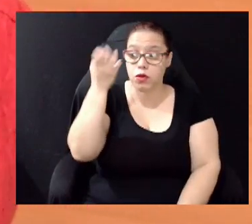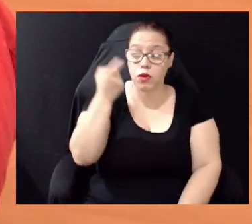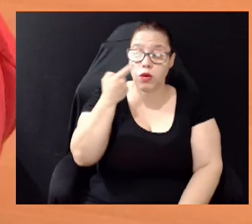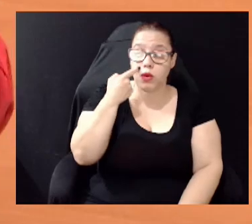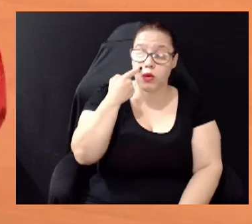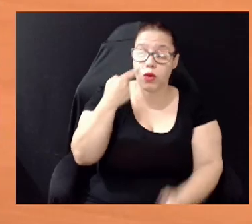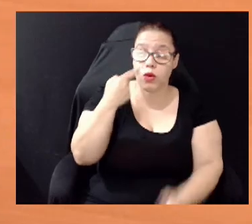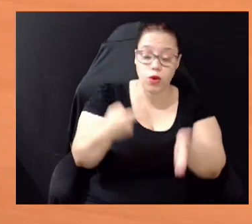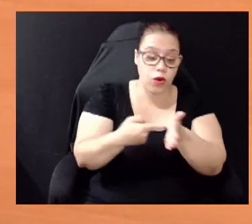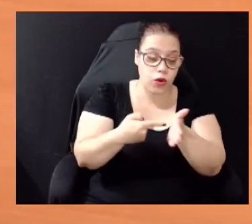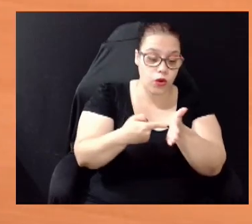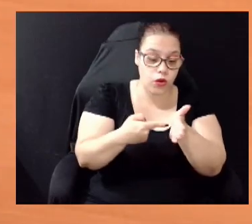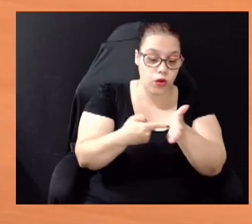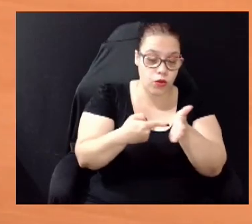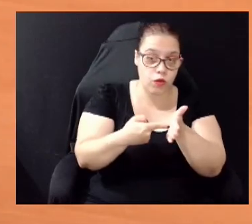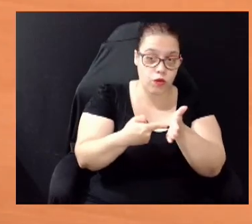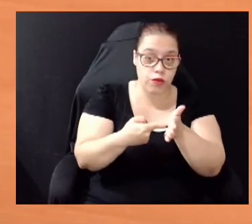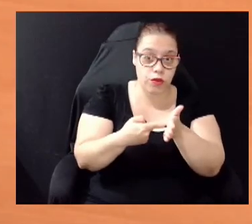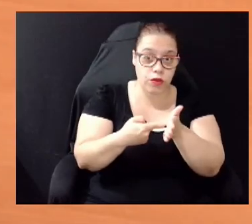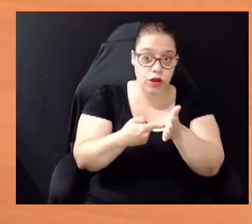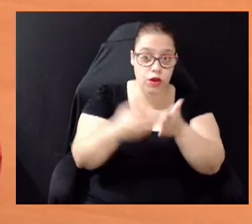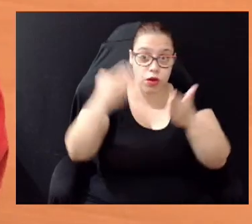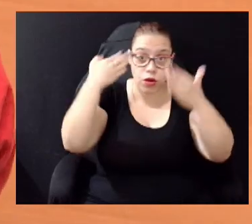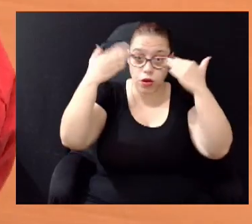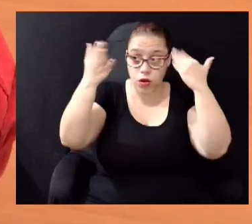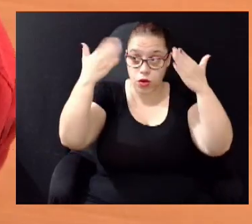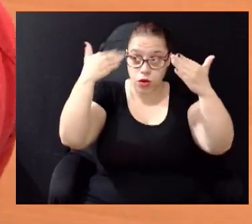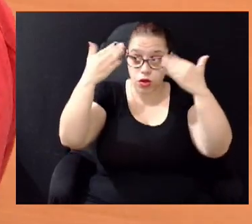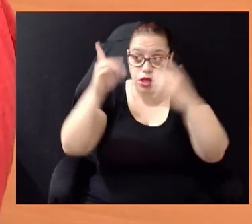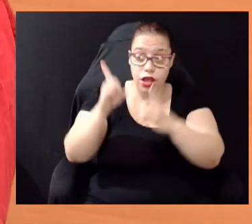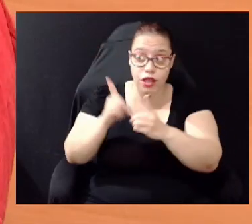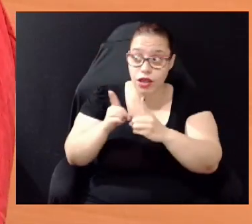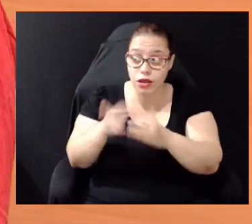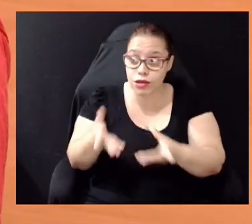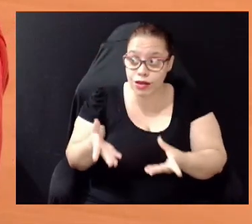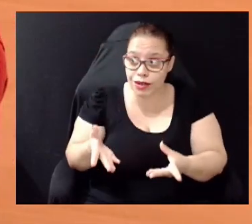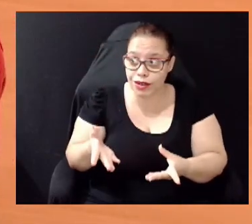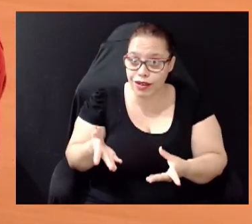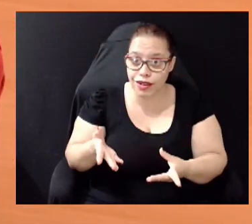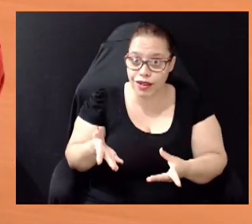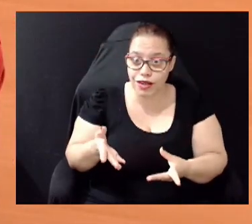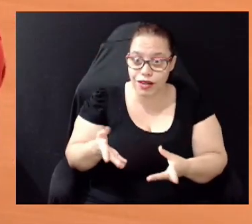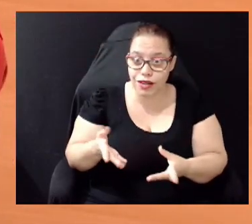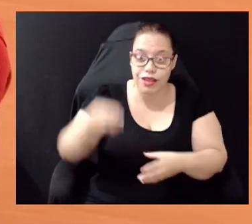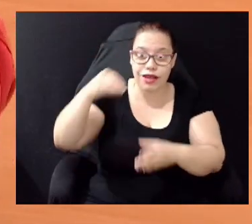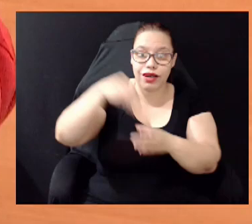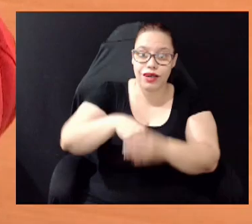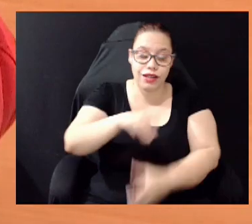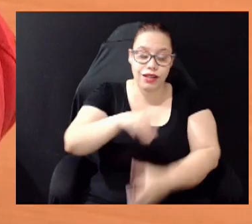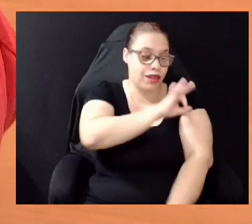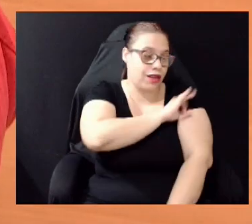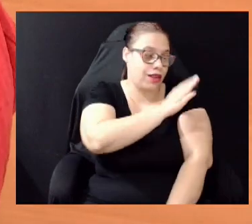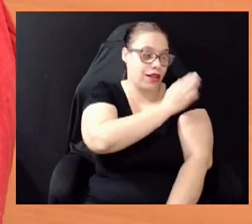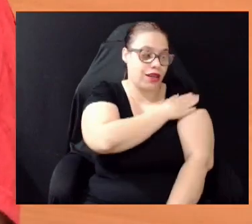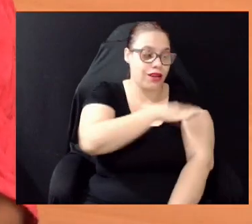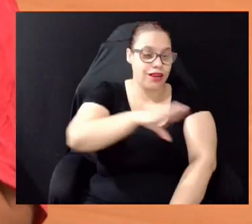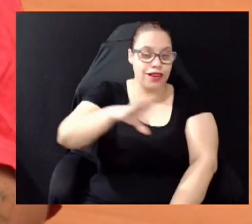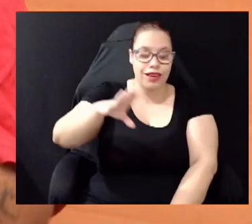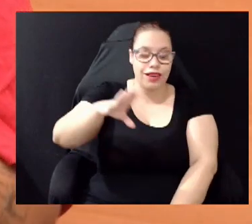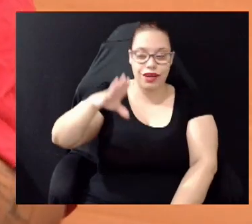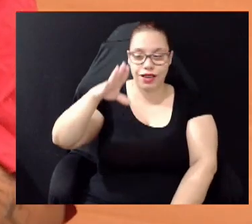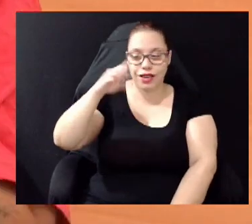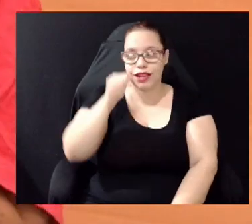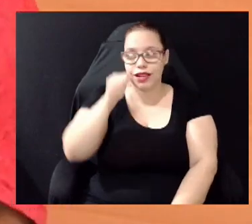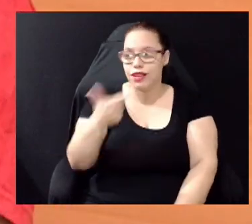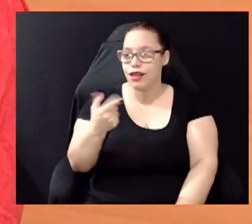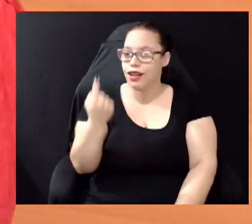muito, é a questão psicológica das mulheres que atende. Hoje, nem dentro da Delegacia da Mulher, tem uma psicóloga